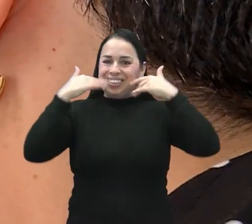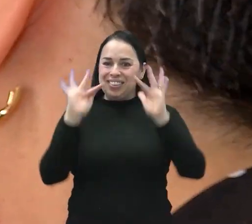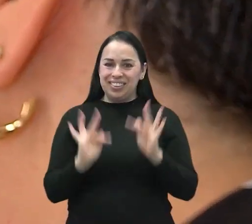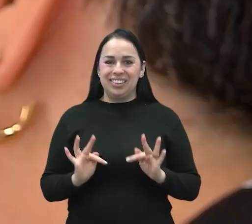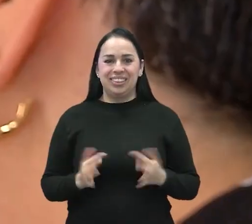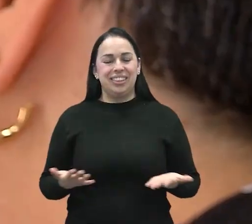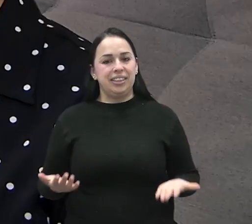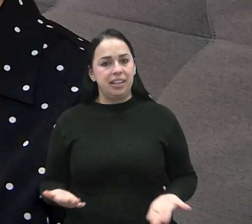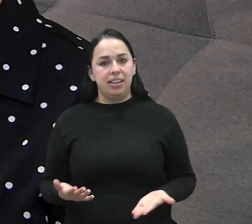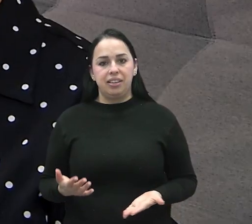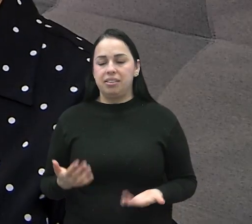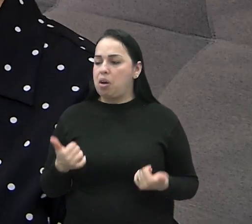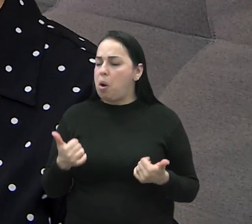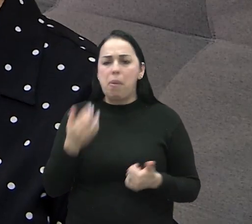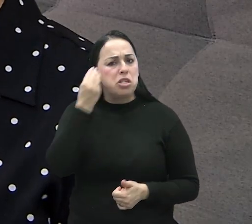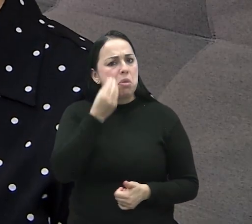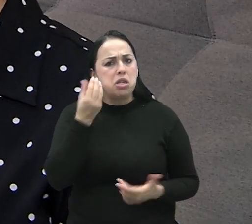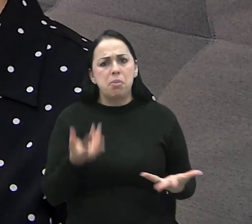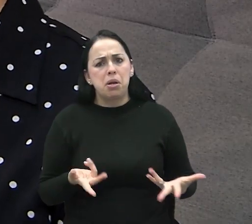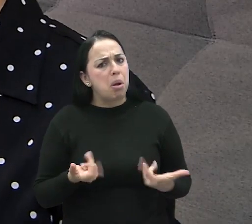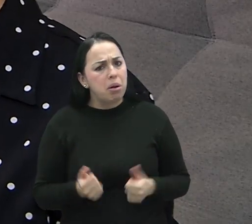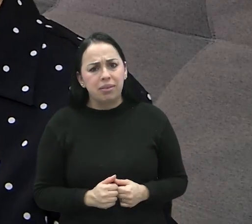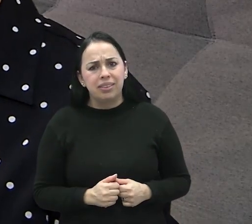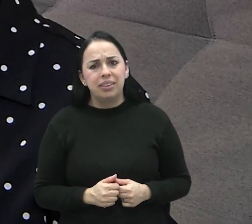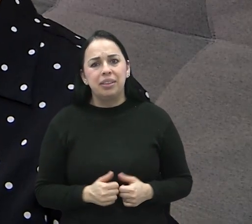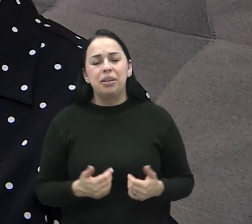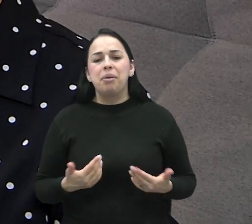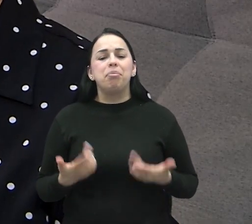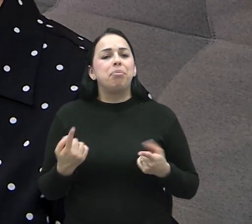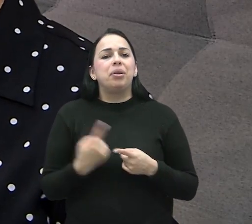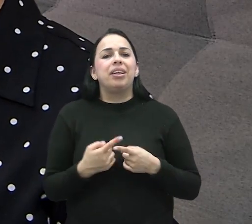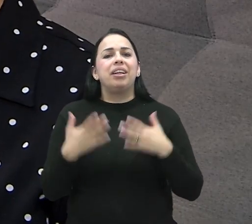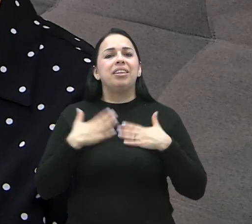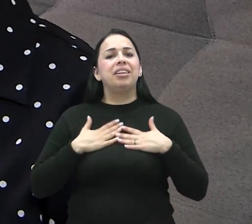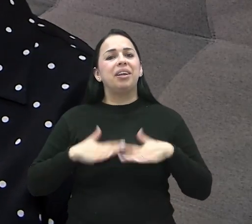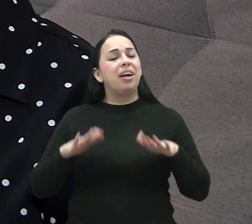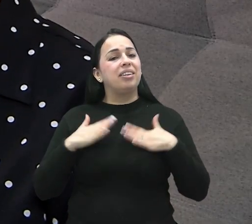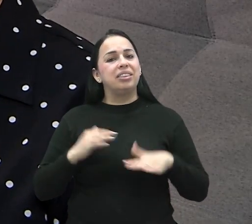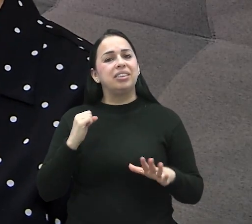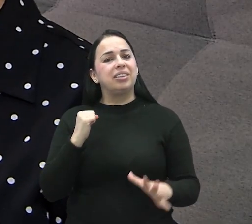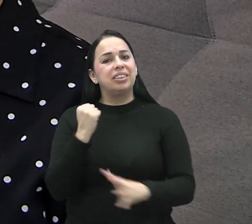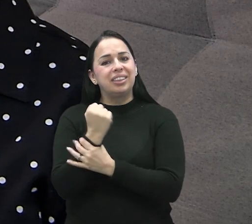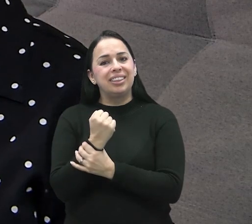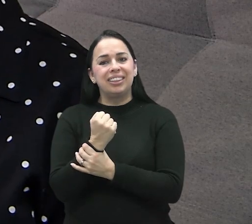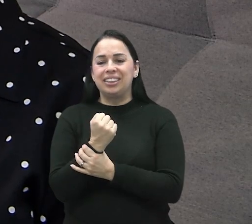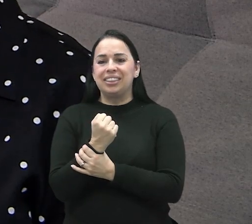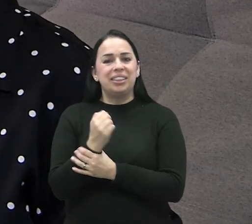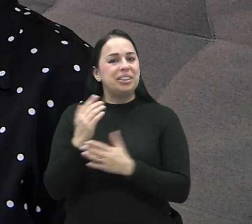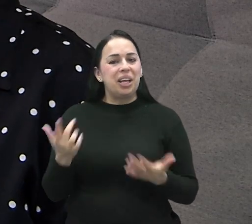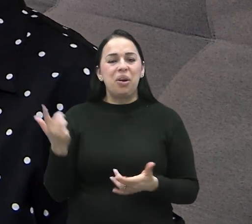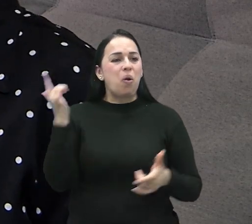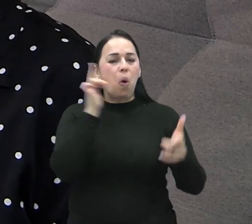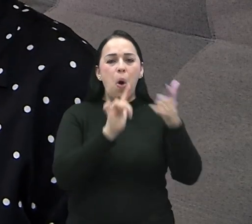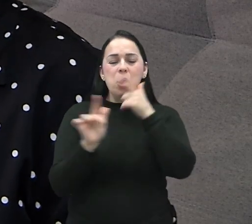seus dias. A maternidade tardia, para mim, tem sido uma experiência maravilhosa, porque eu acho que a gente está muito mais tranquila, mais segura, a